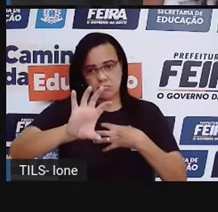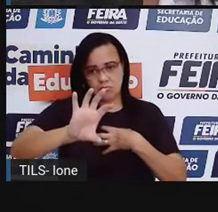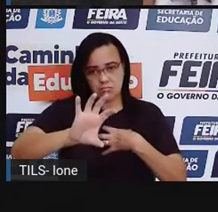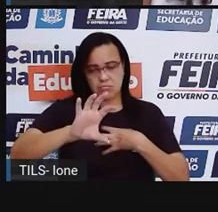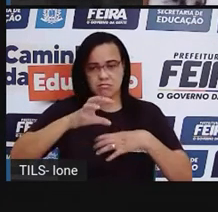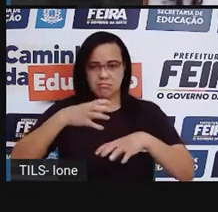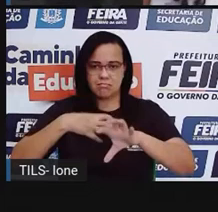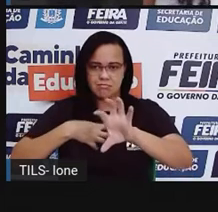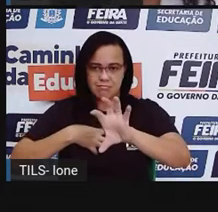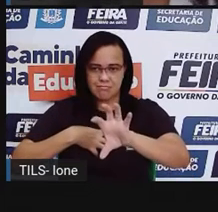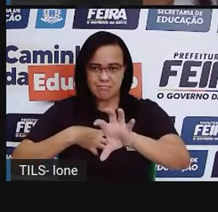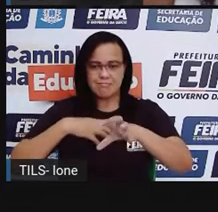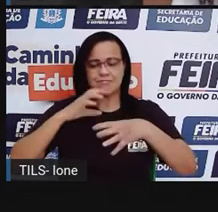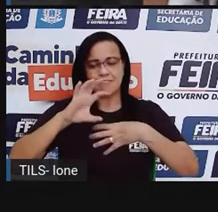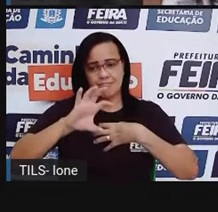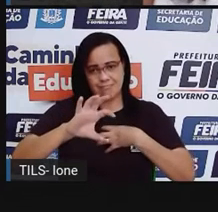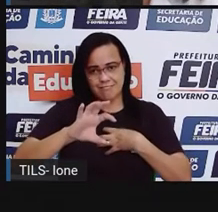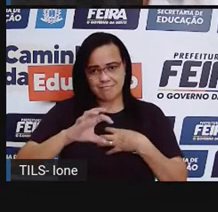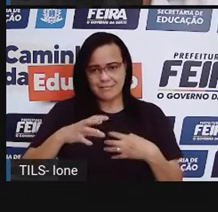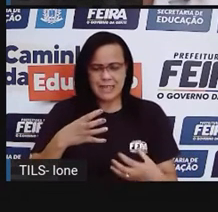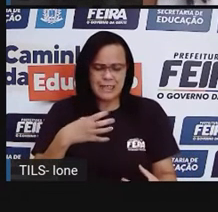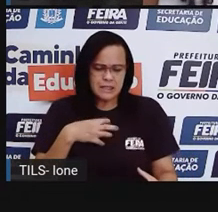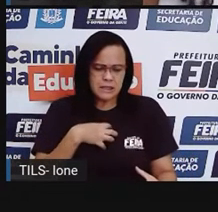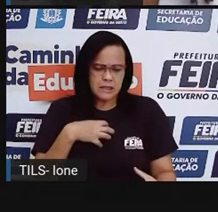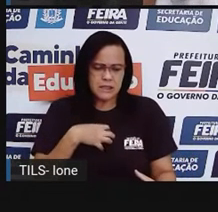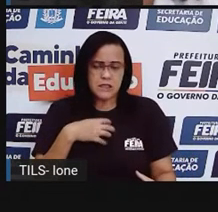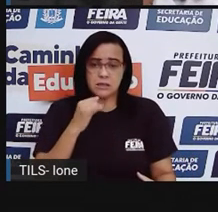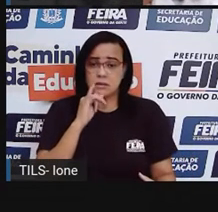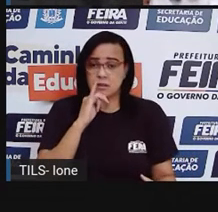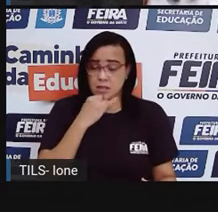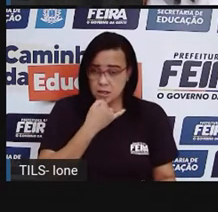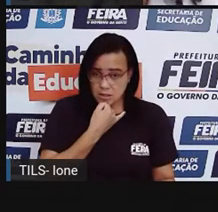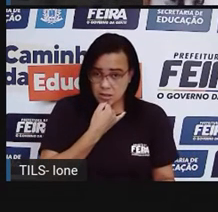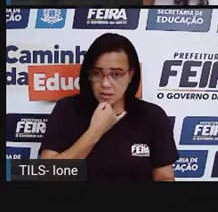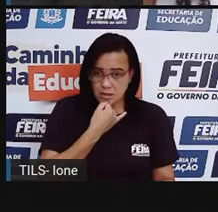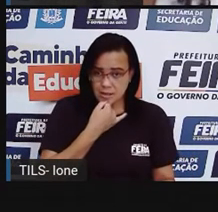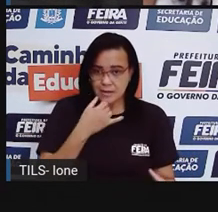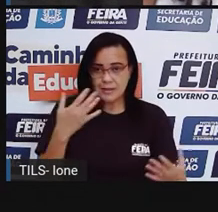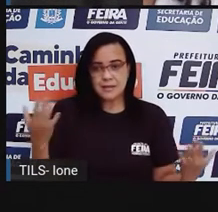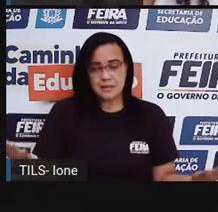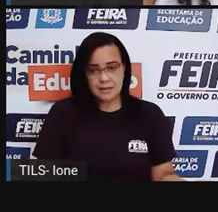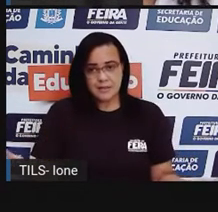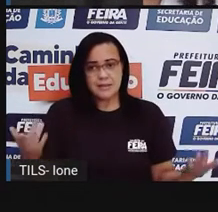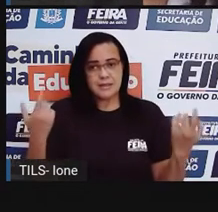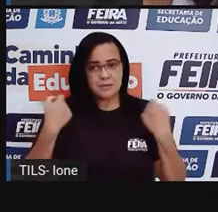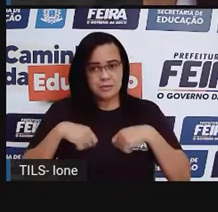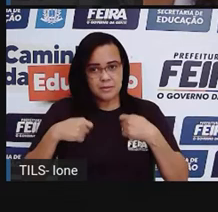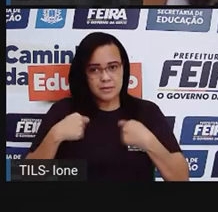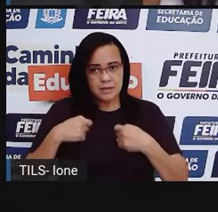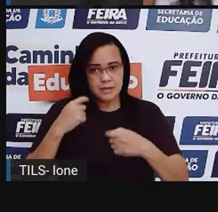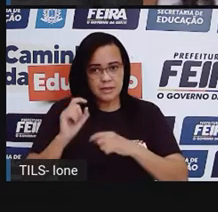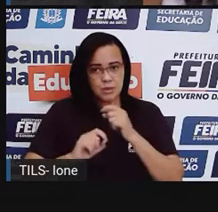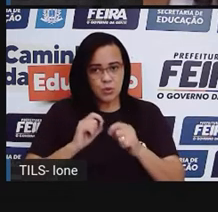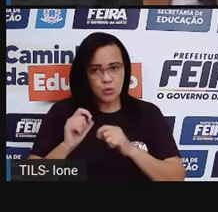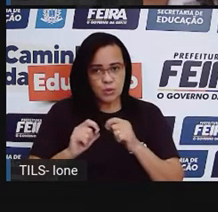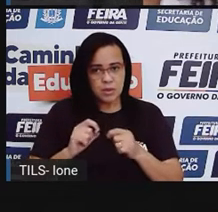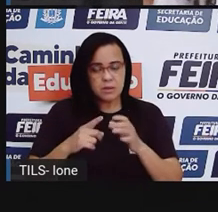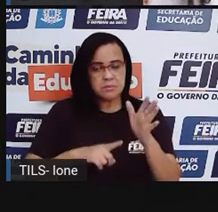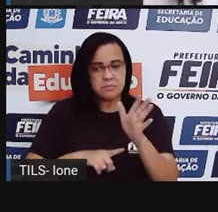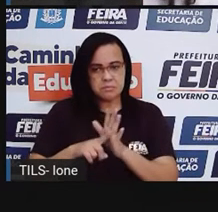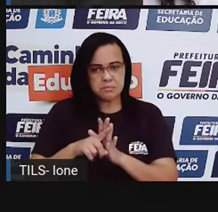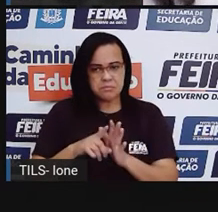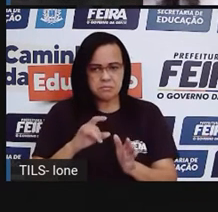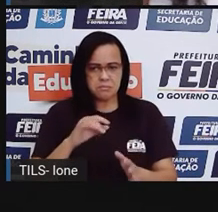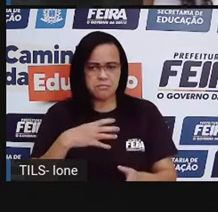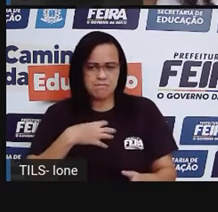né, deixou ela triste, né? Ah, deixou triste. Então, a gente precisa ter a escuta, né? Ouvir o que foi que te deixou triste,